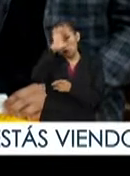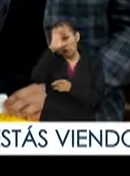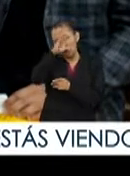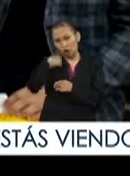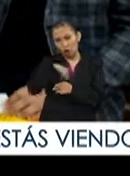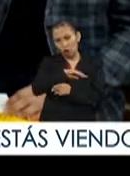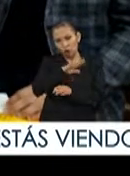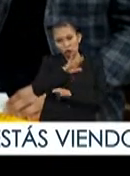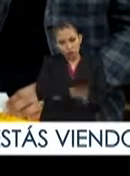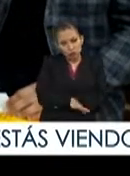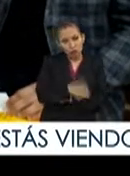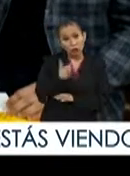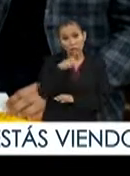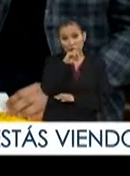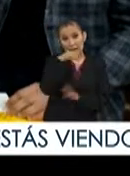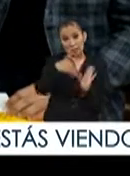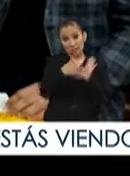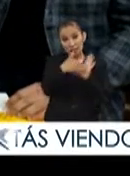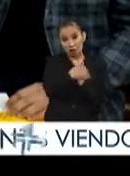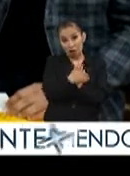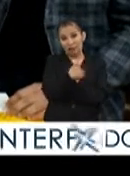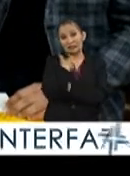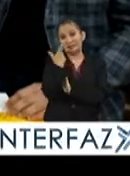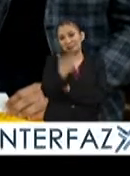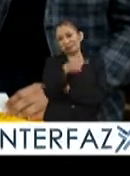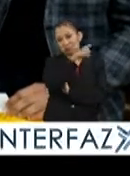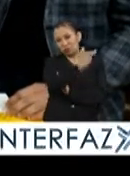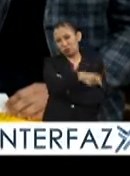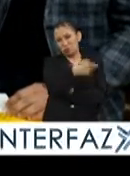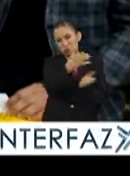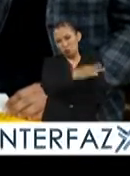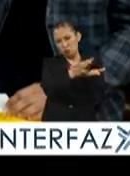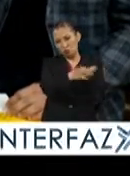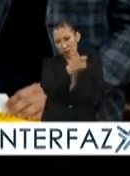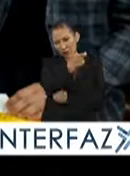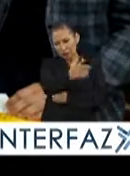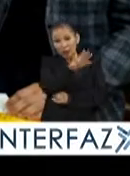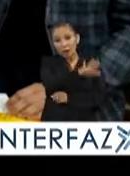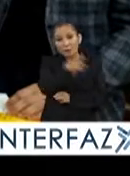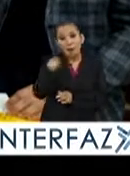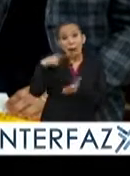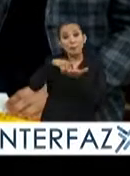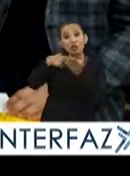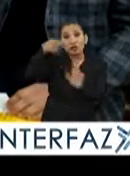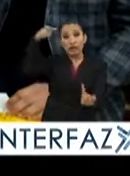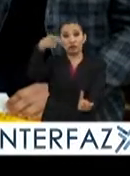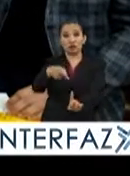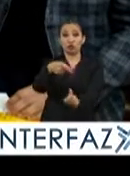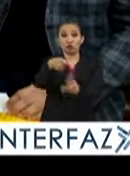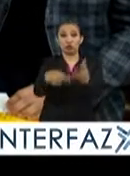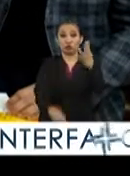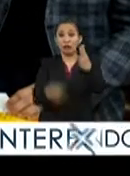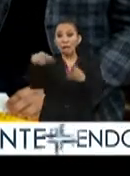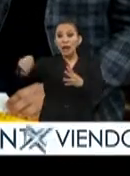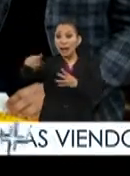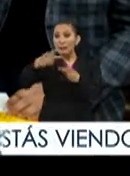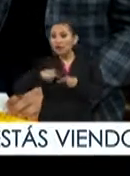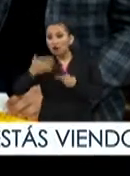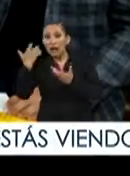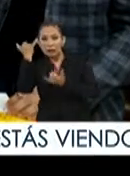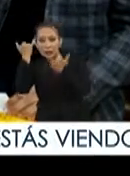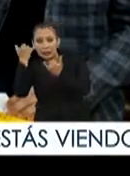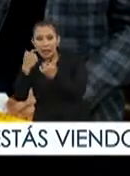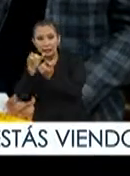nós temos quase 130 milhões de reais para investimento em projetos culturais para produtores independentes,